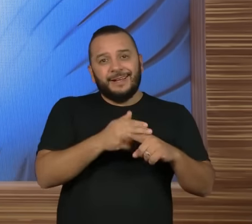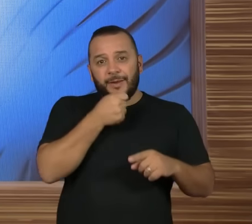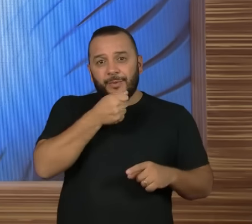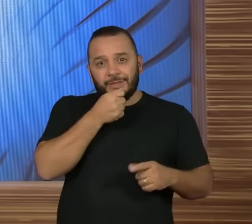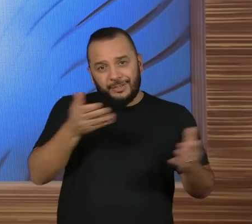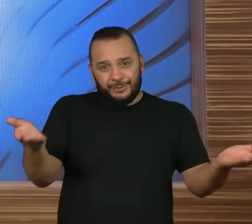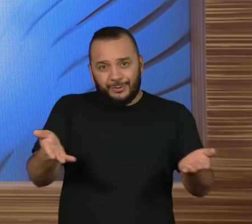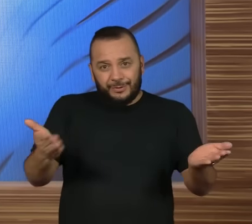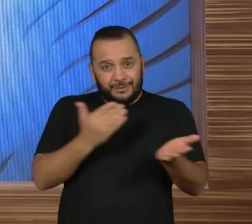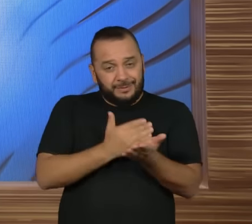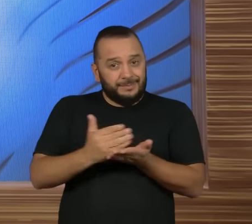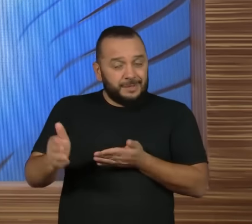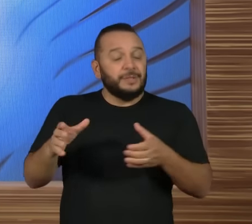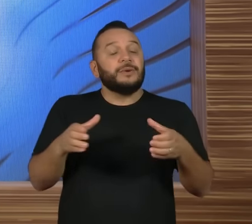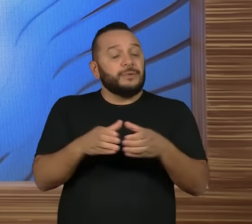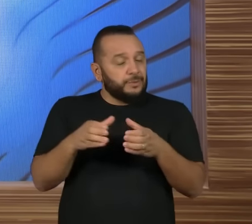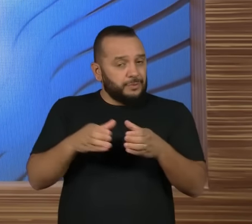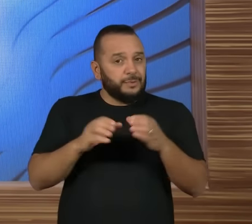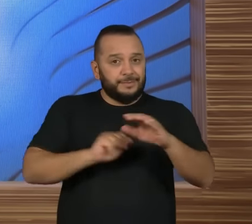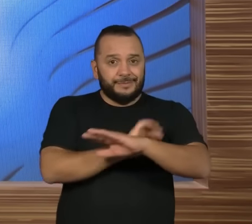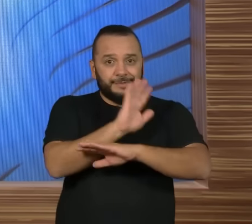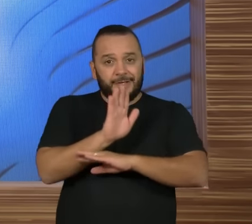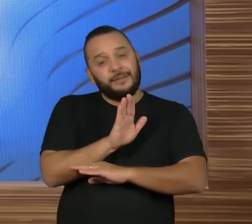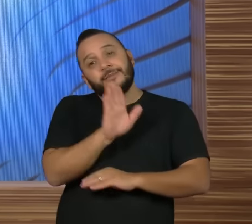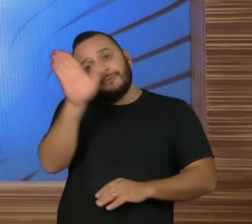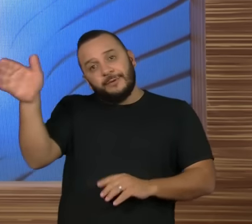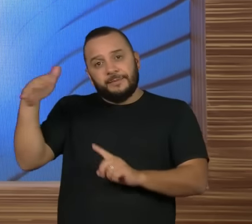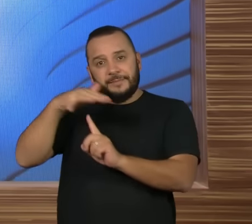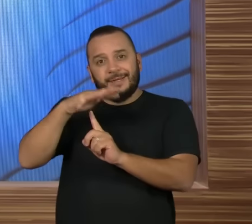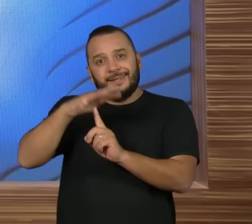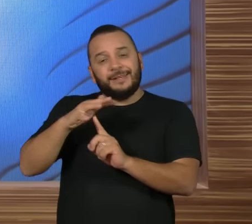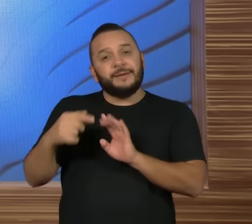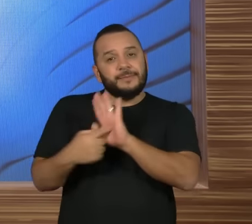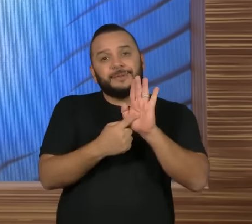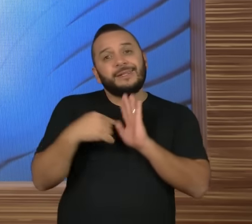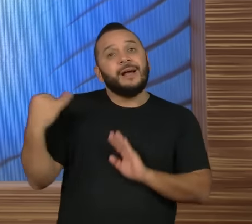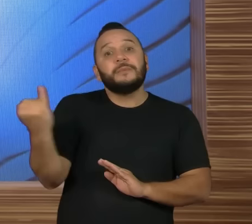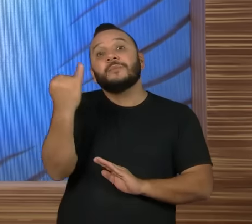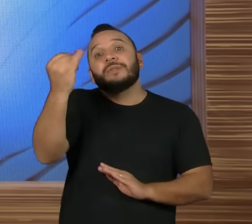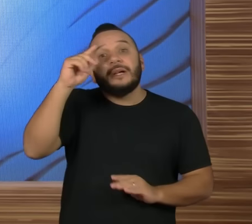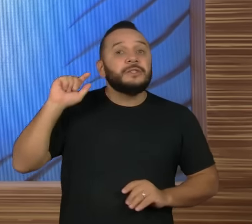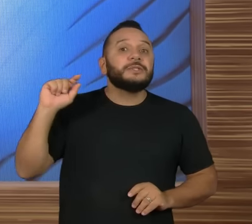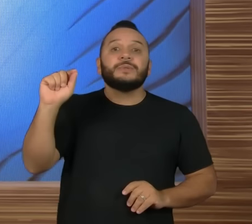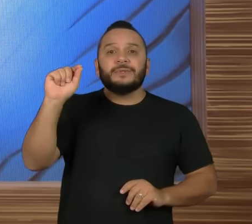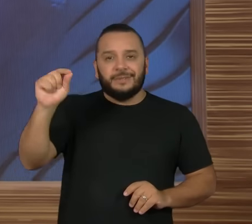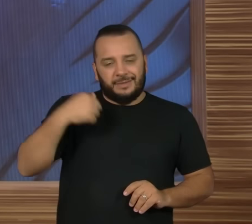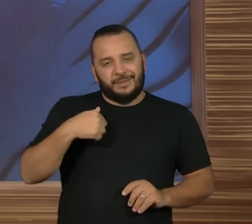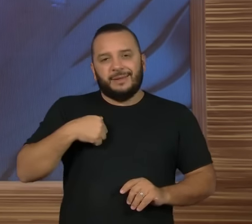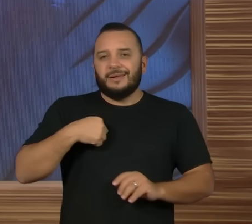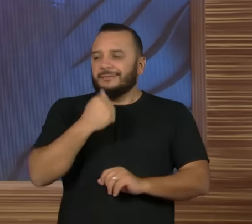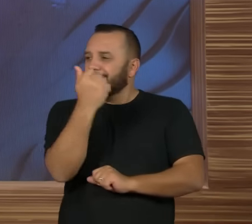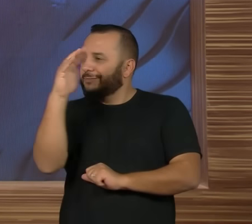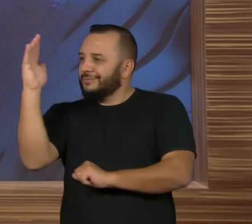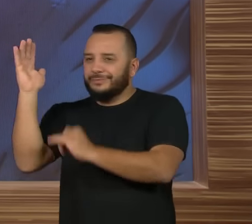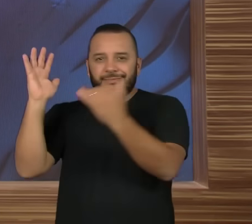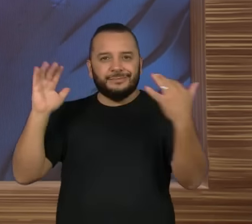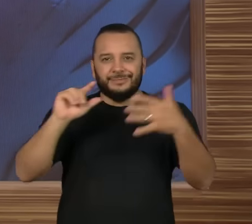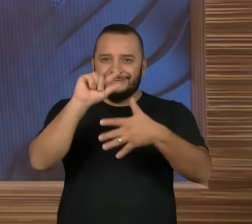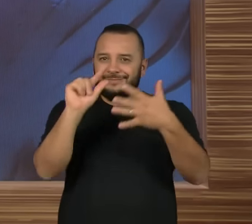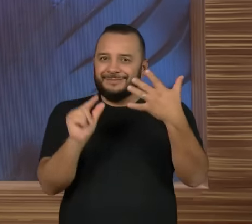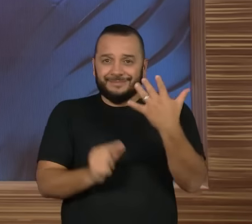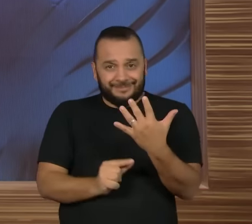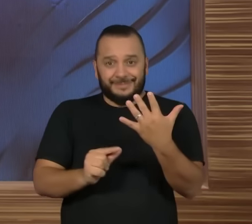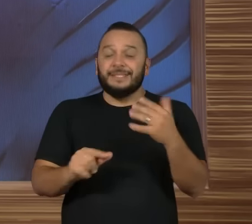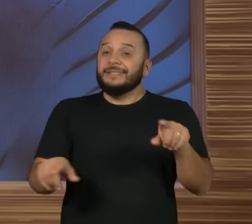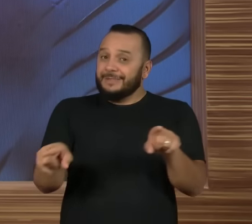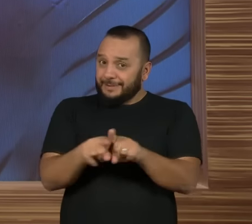do Repórter Eco viajou ao Paraná para destacar a importância de um dos maiores remanescentes da floresta na América do Sul.